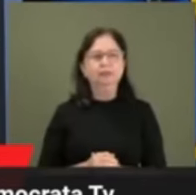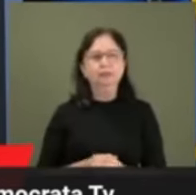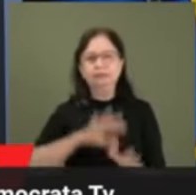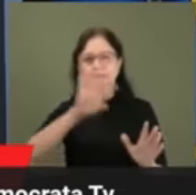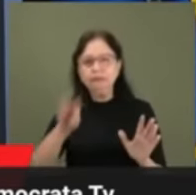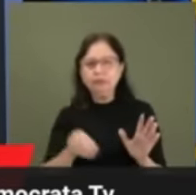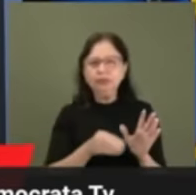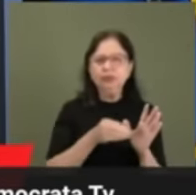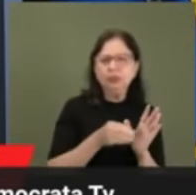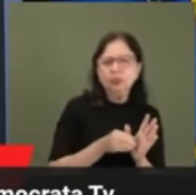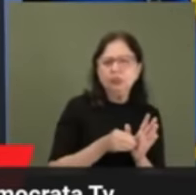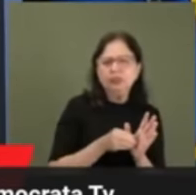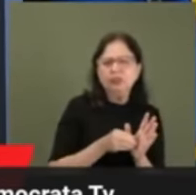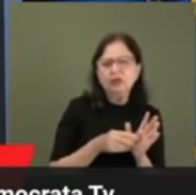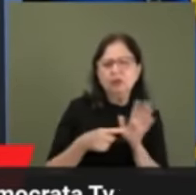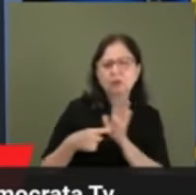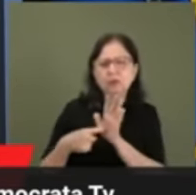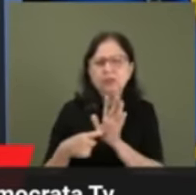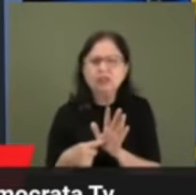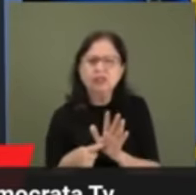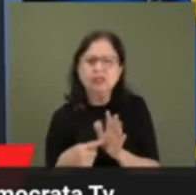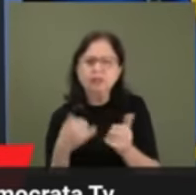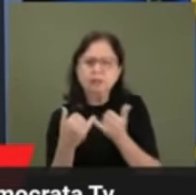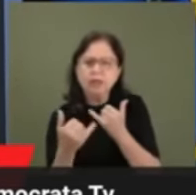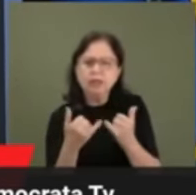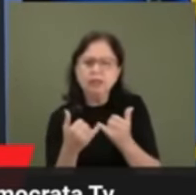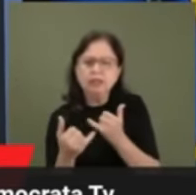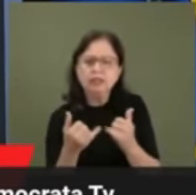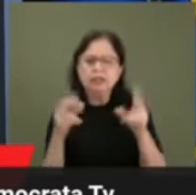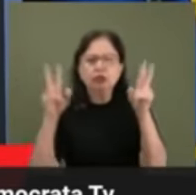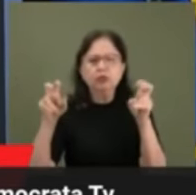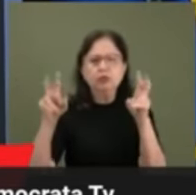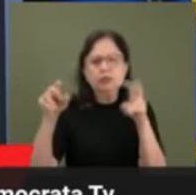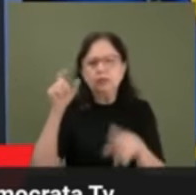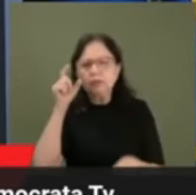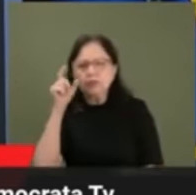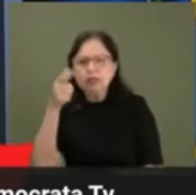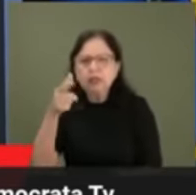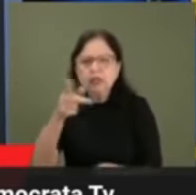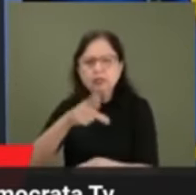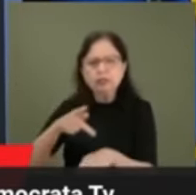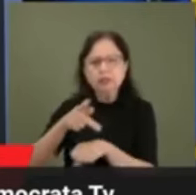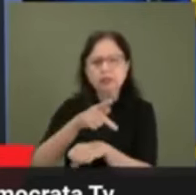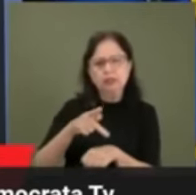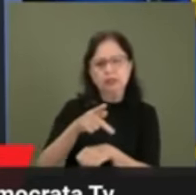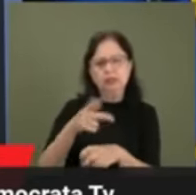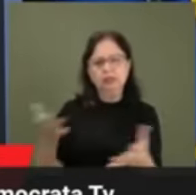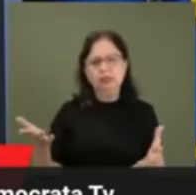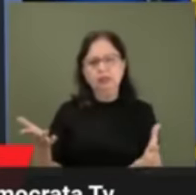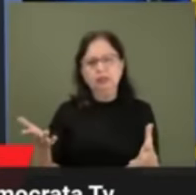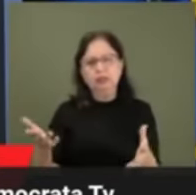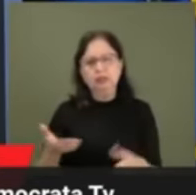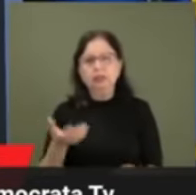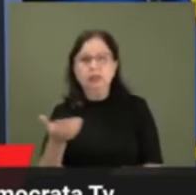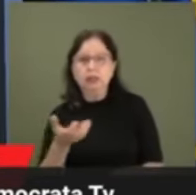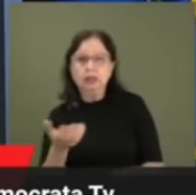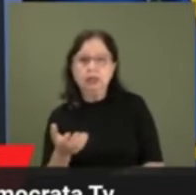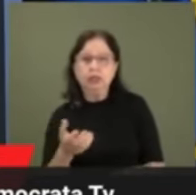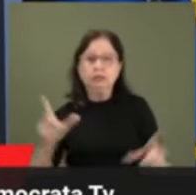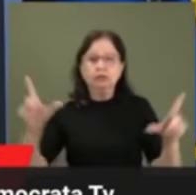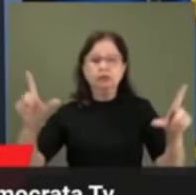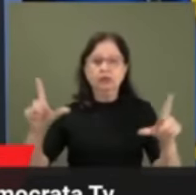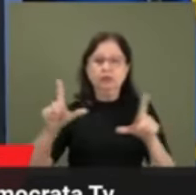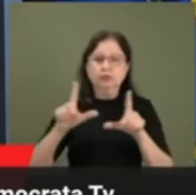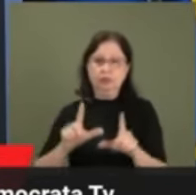interesse do país regularização das atividades das nossas atividades diminuição Das incertezas da insegurança jurídica para